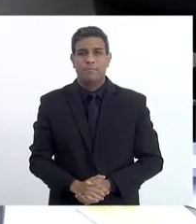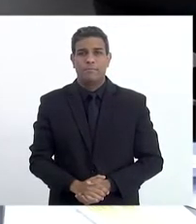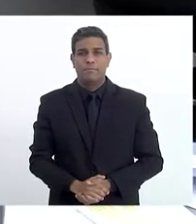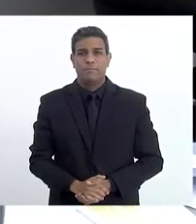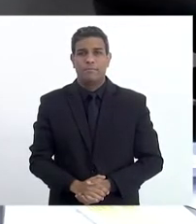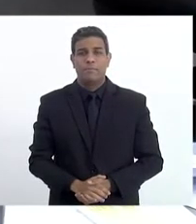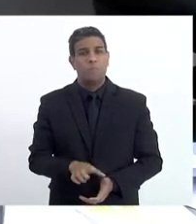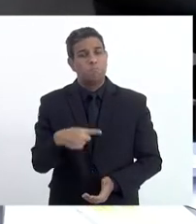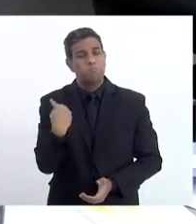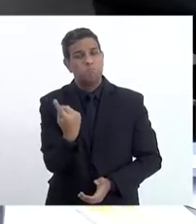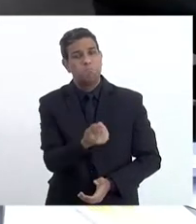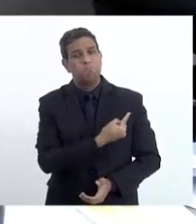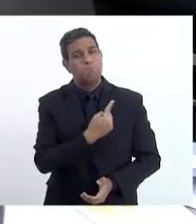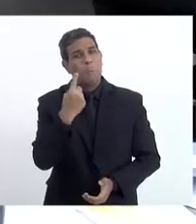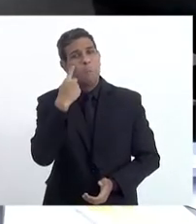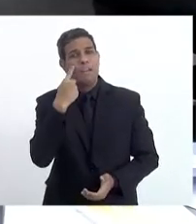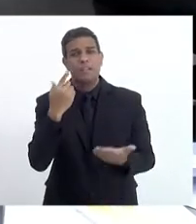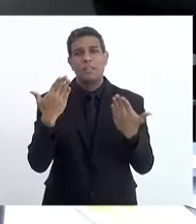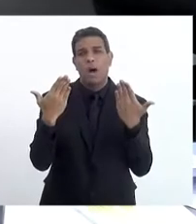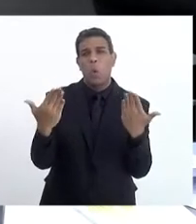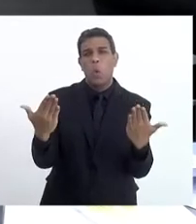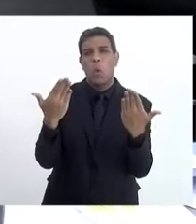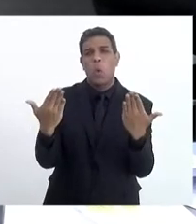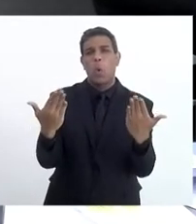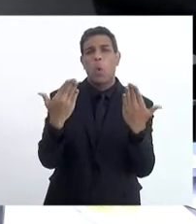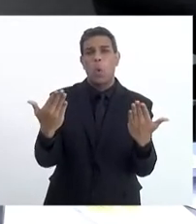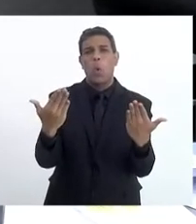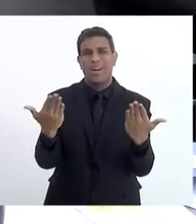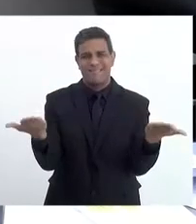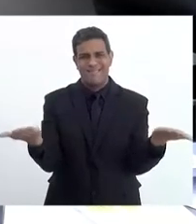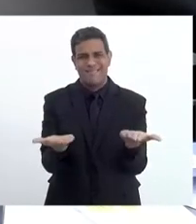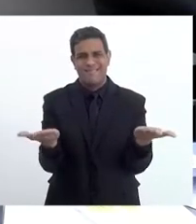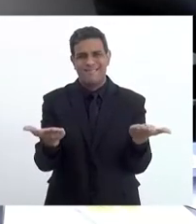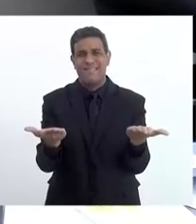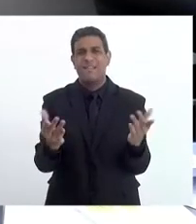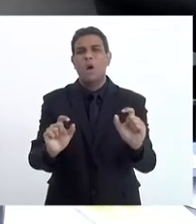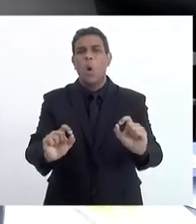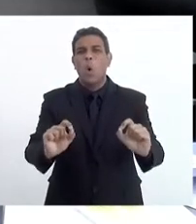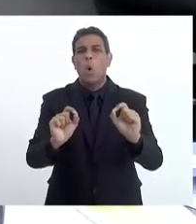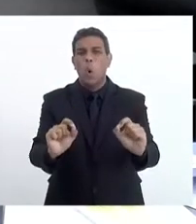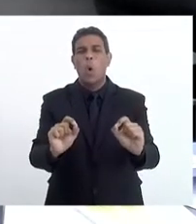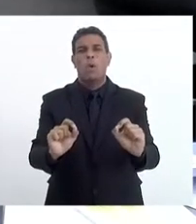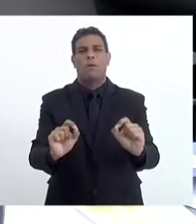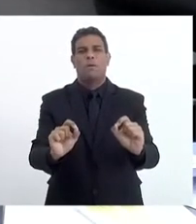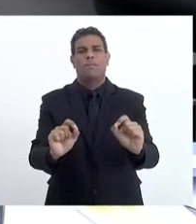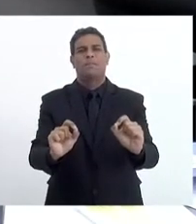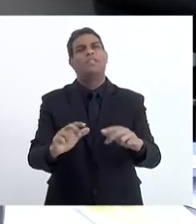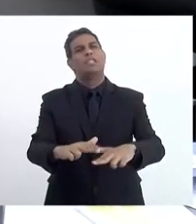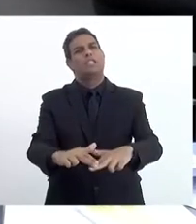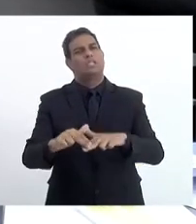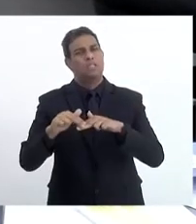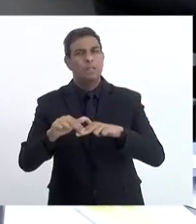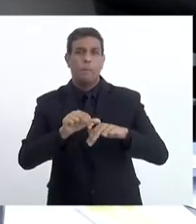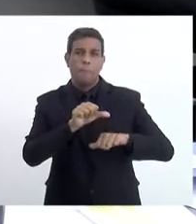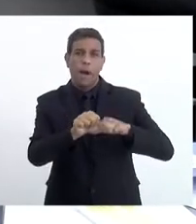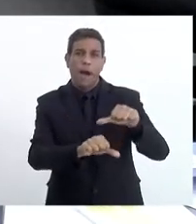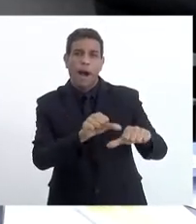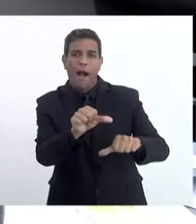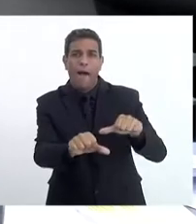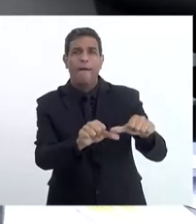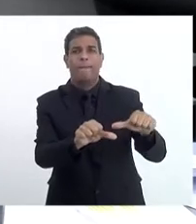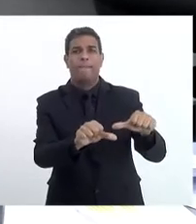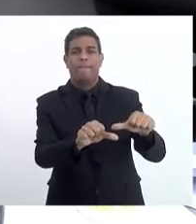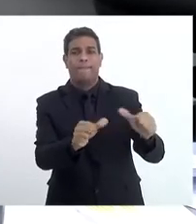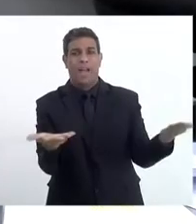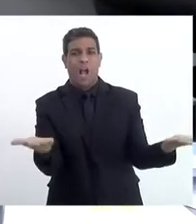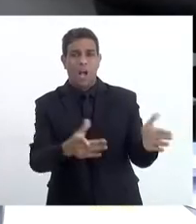se a gente fosse olhar com uma lente mais forte, apesar de ser a modificação de uma lei